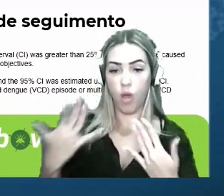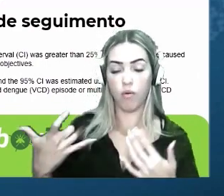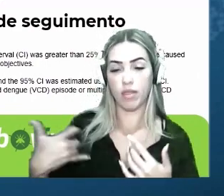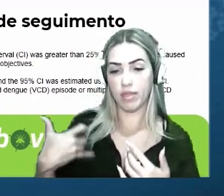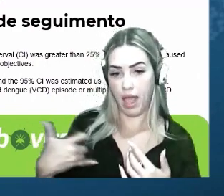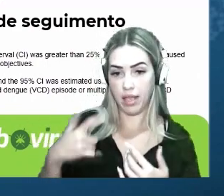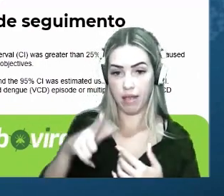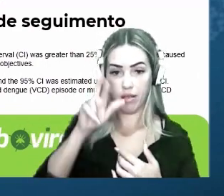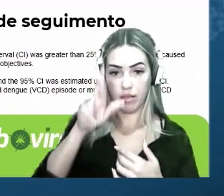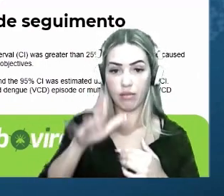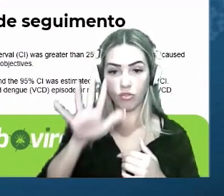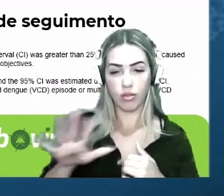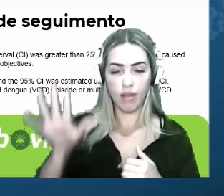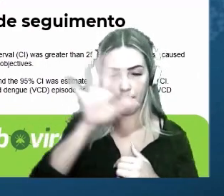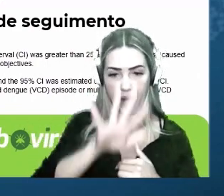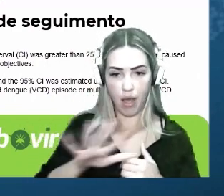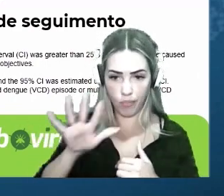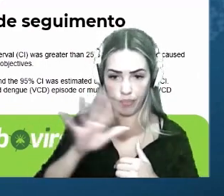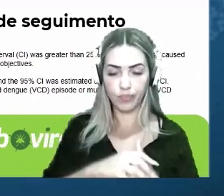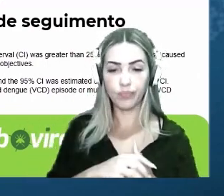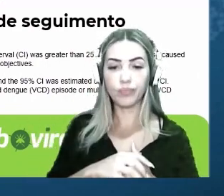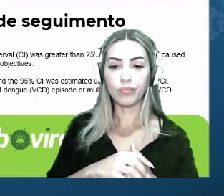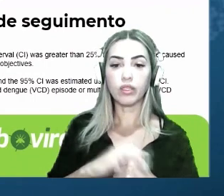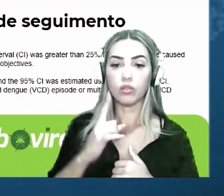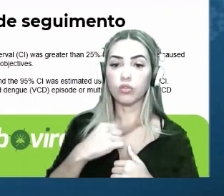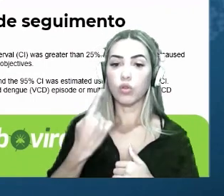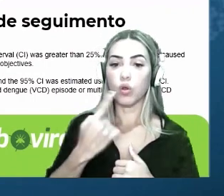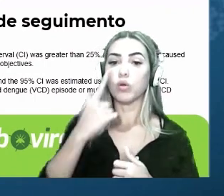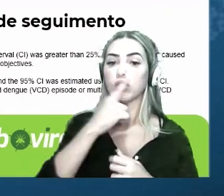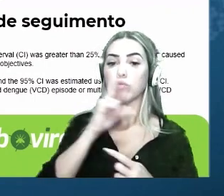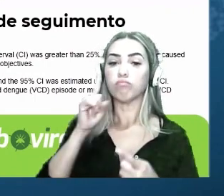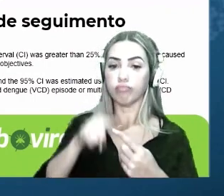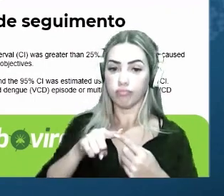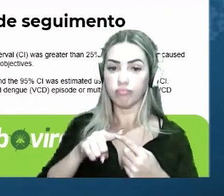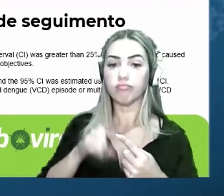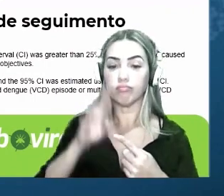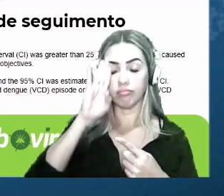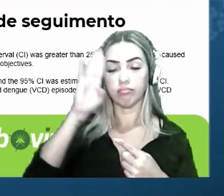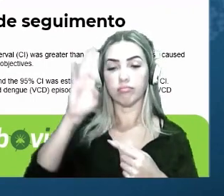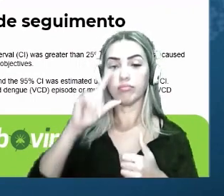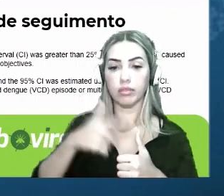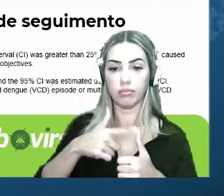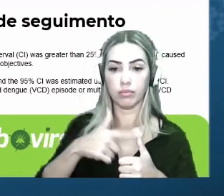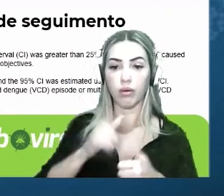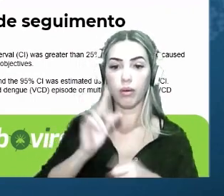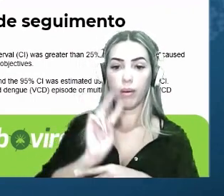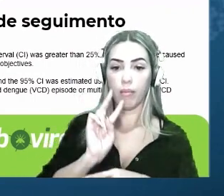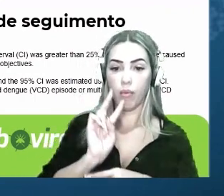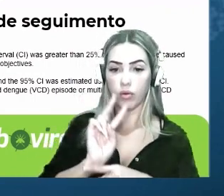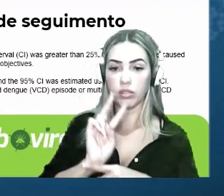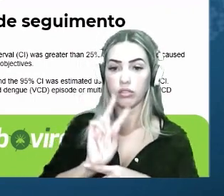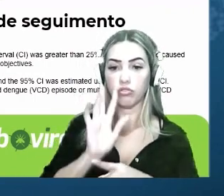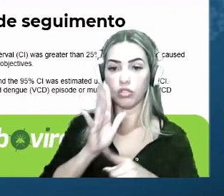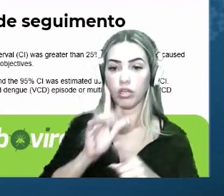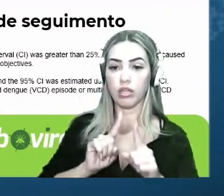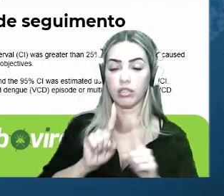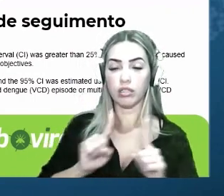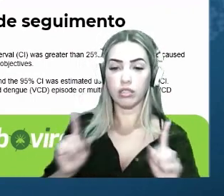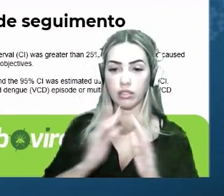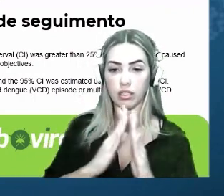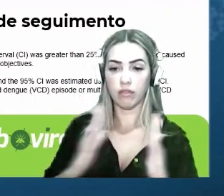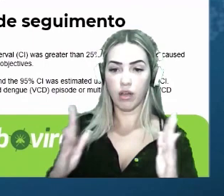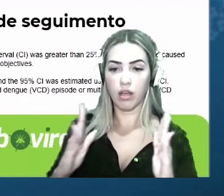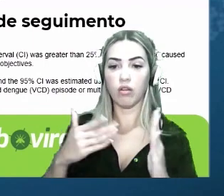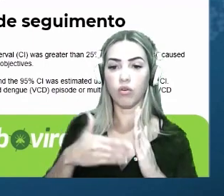geral. Isso, a gente atingiu o objetivo primário, como a hipótese estatística tinha sido de um intervalo de confiança, pelo limite